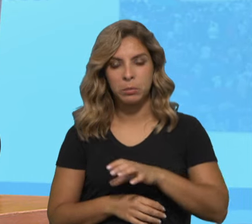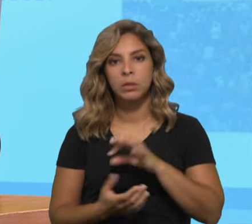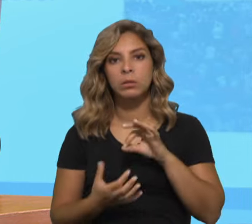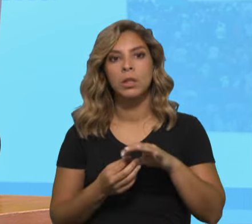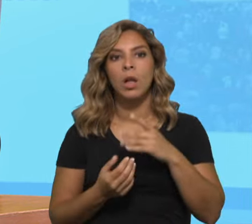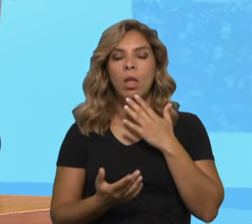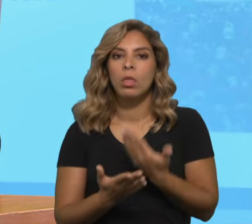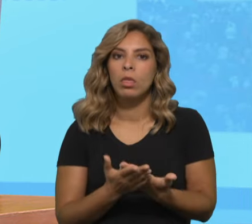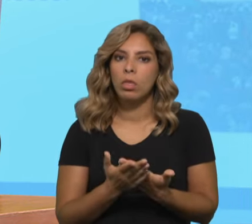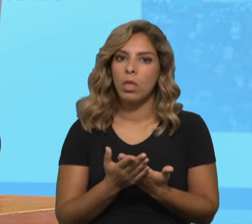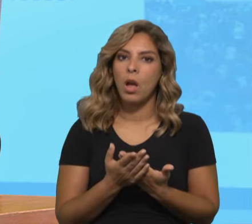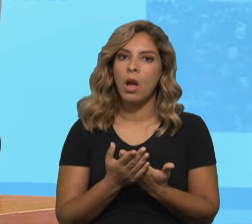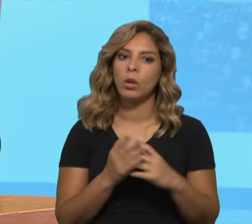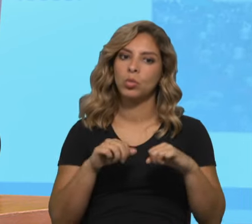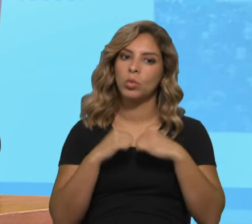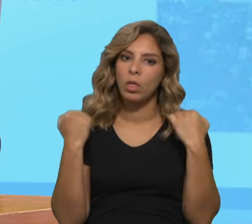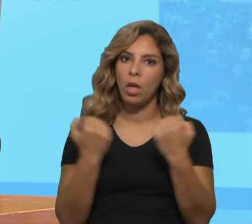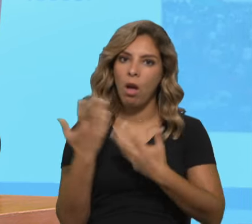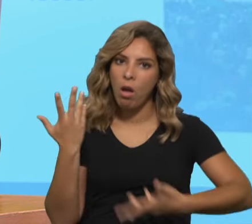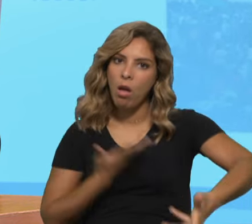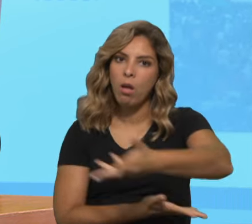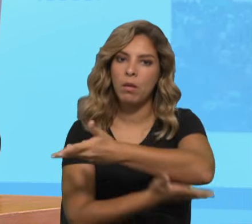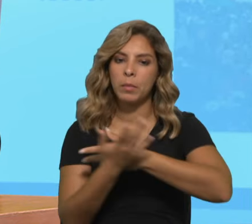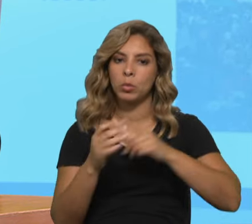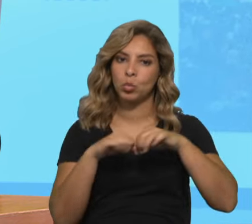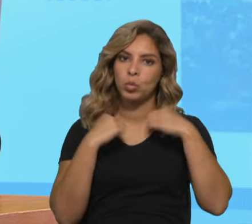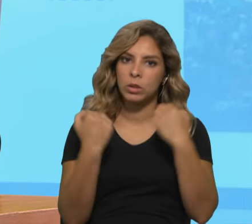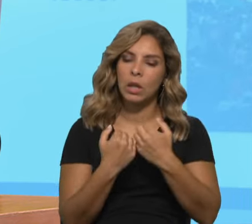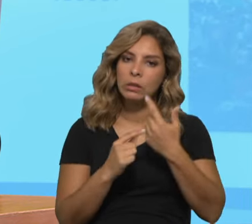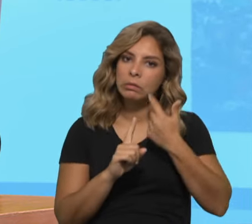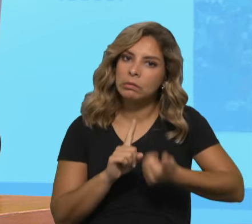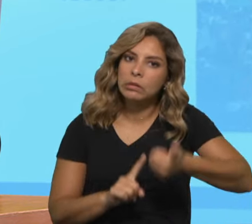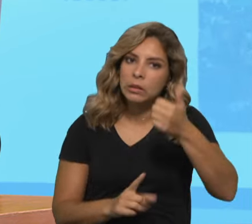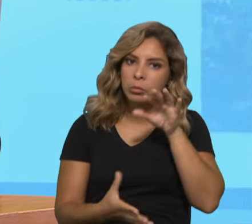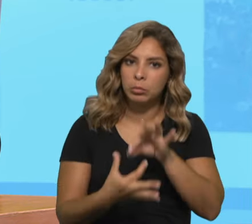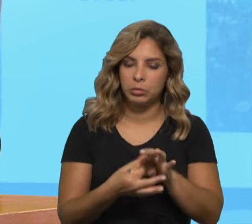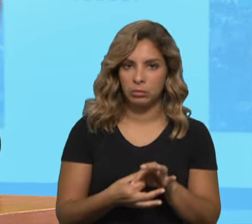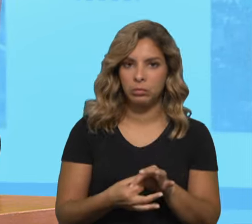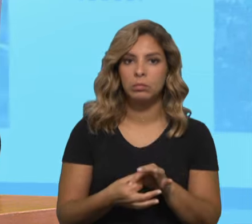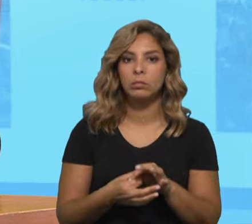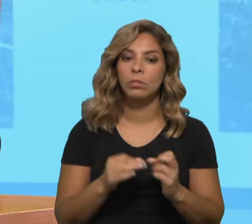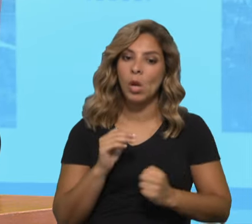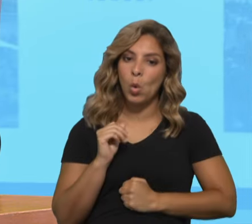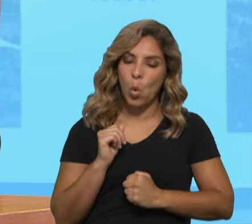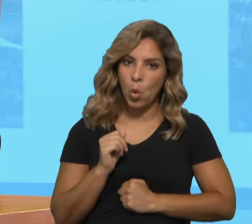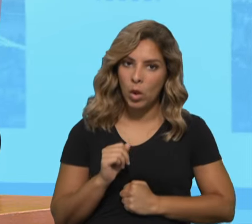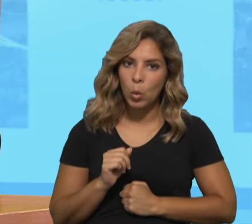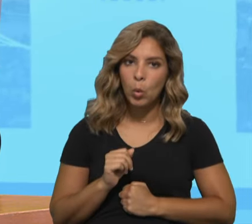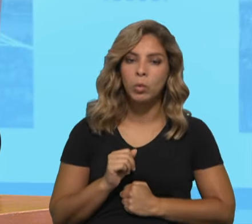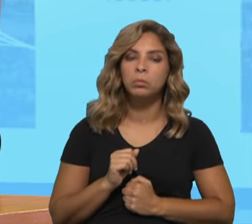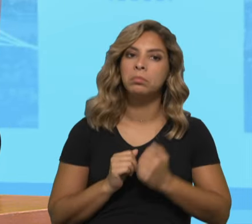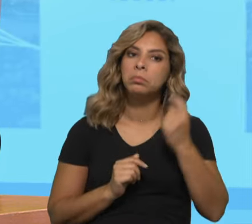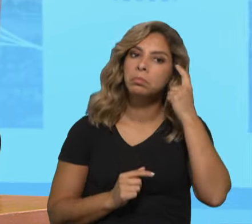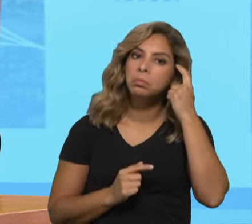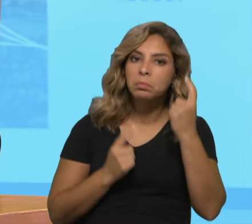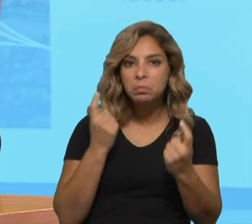dimensão solidária e social muitas vezes é exercida pela Igreja Católica. É importante também